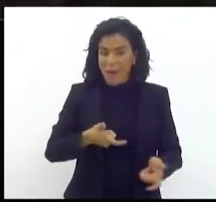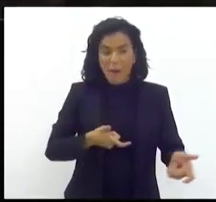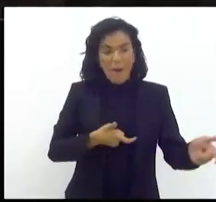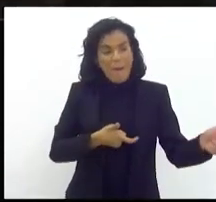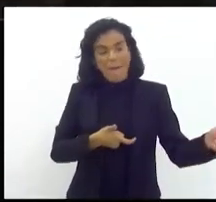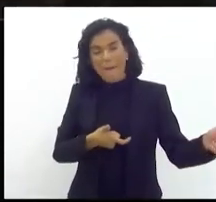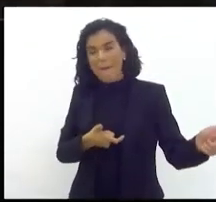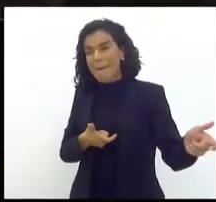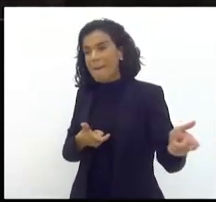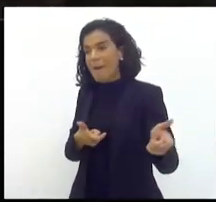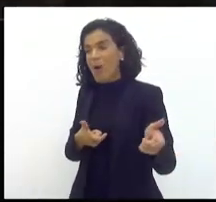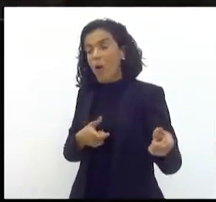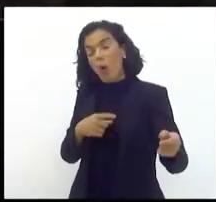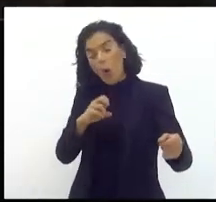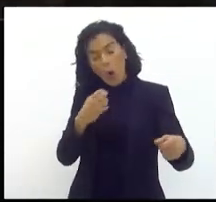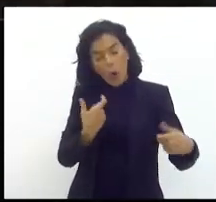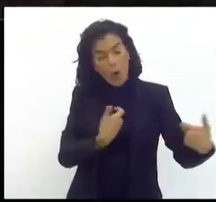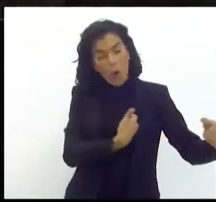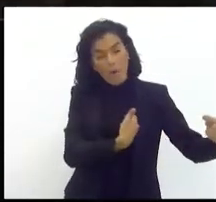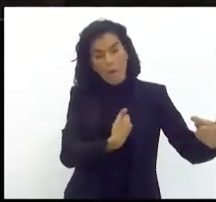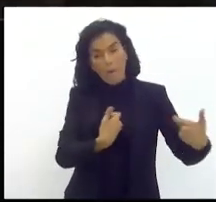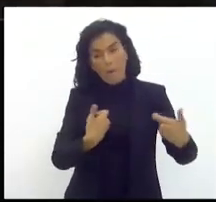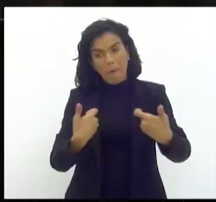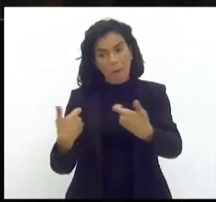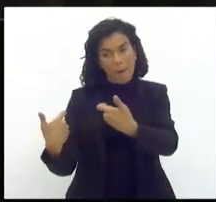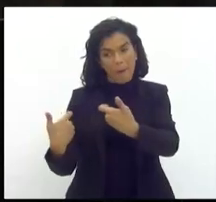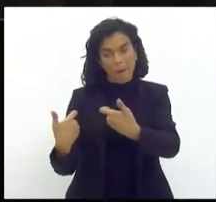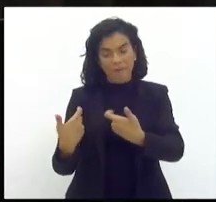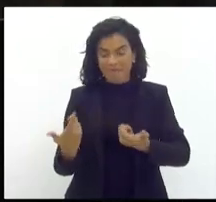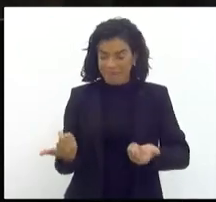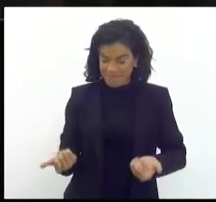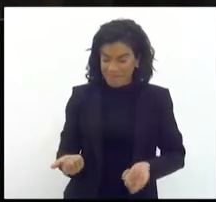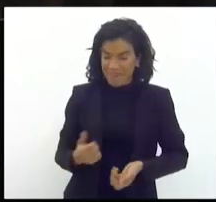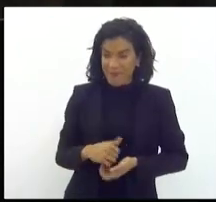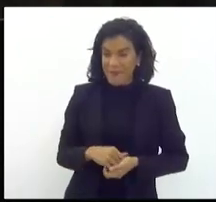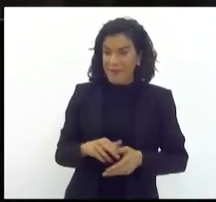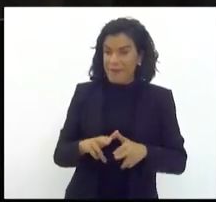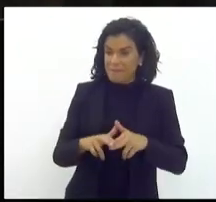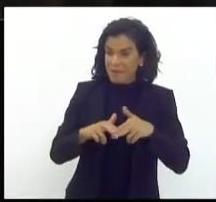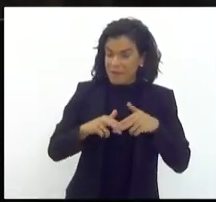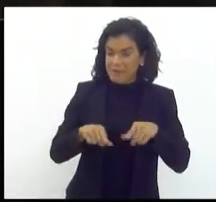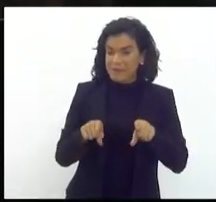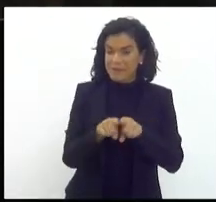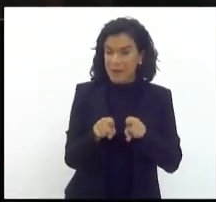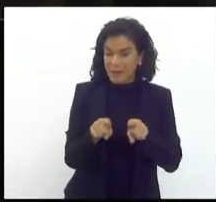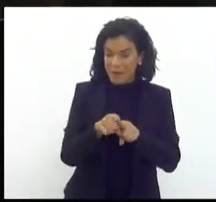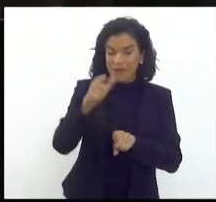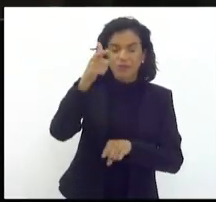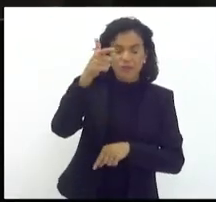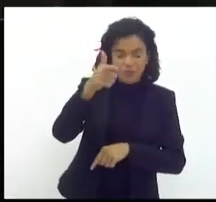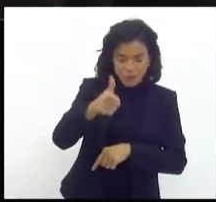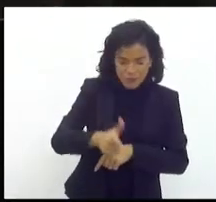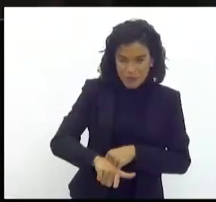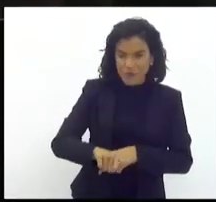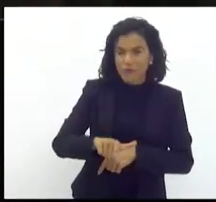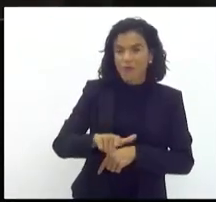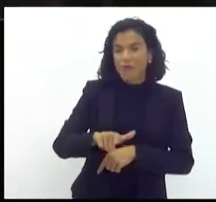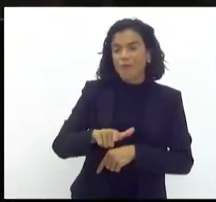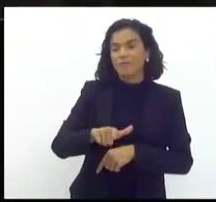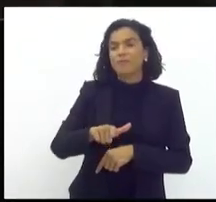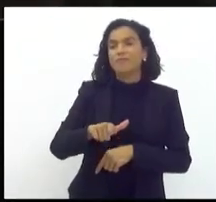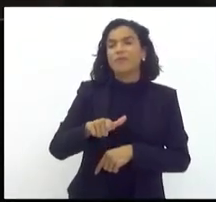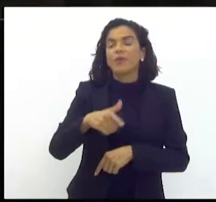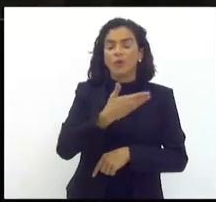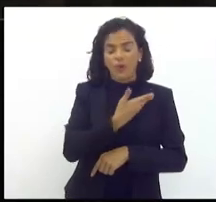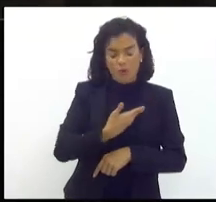inviabilização da vida de qualquer um então por isso também de novo aqui dizer